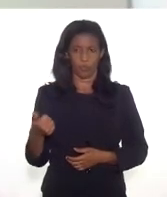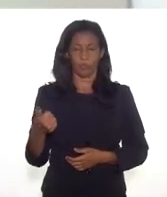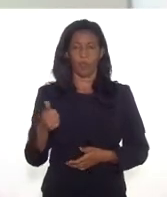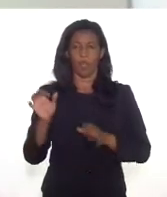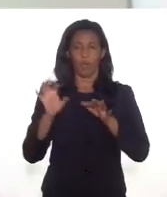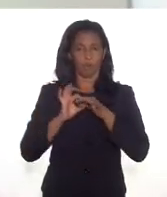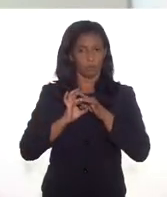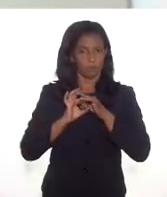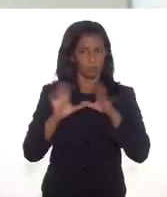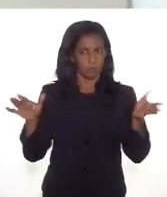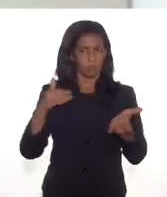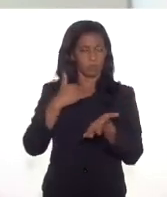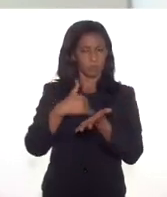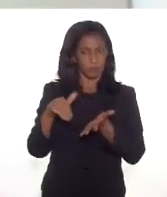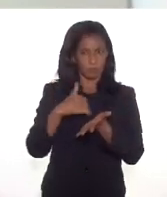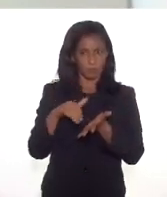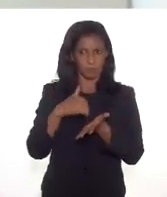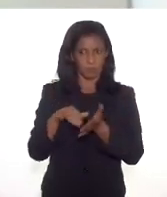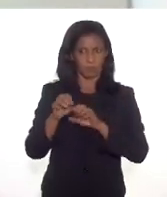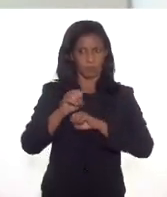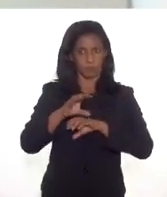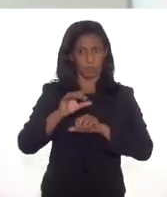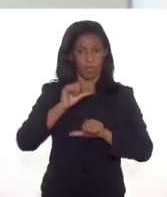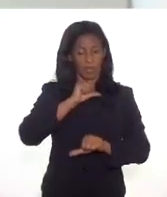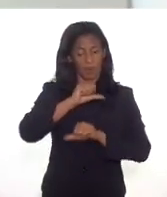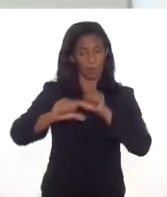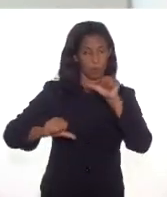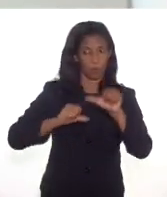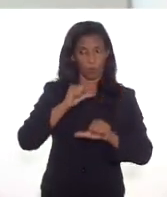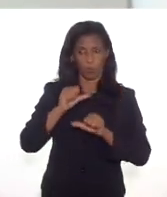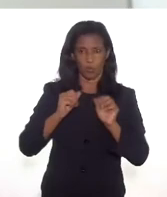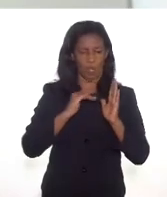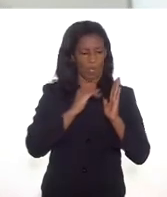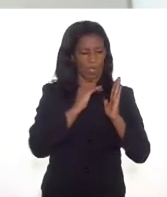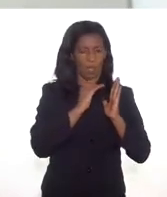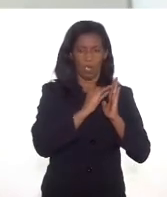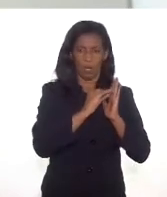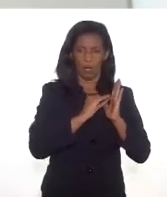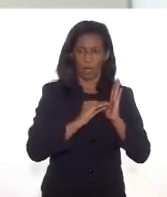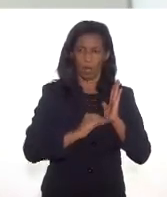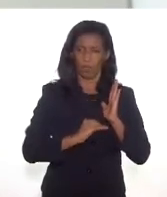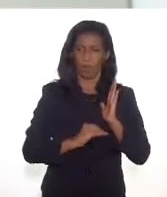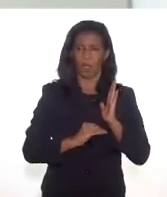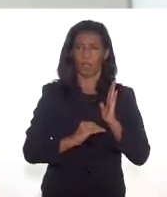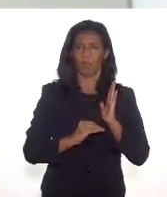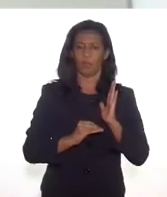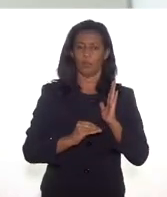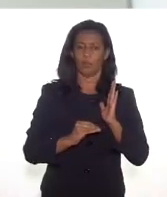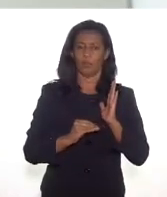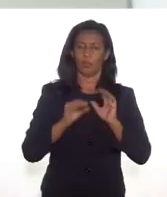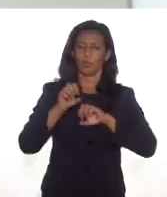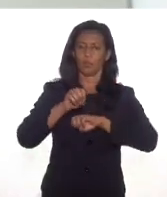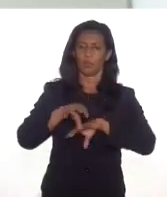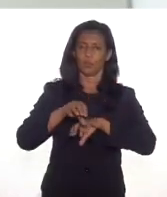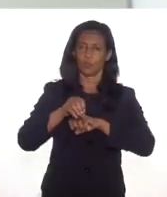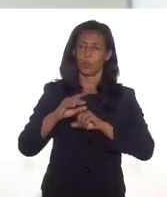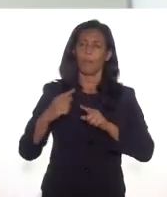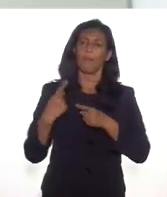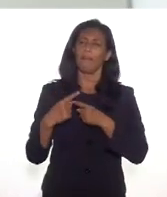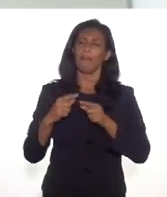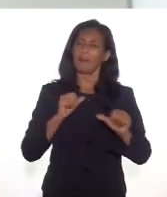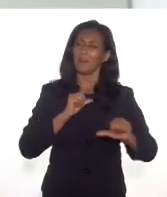autorizando o secretário de Educação a alterar o calendário de todo o sistema estadual de educação. Alterar para